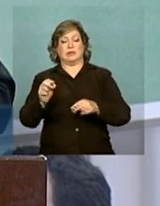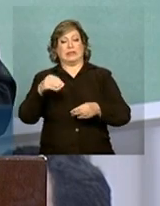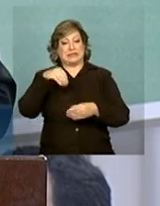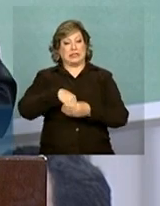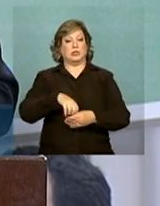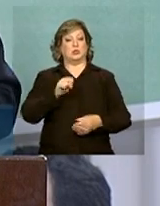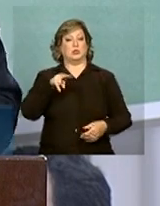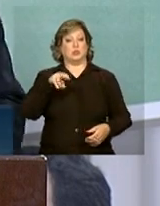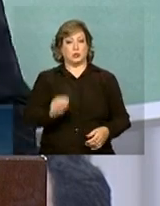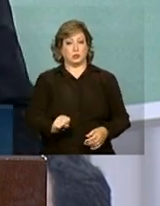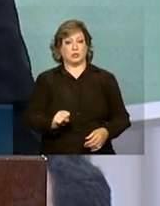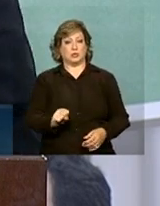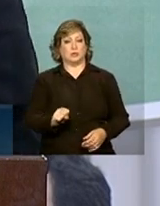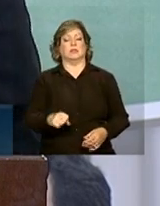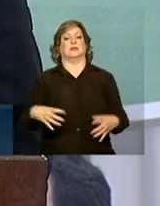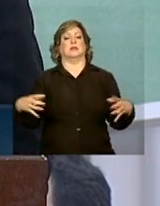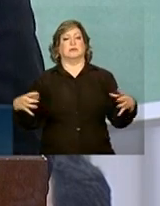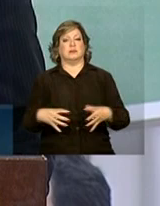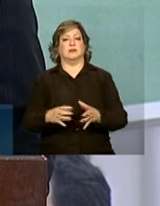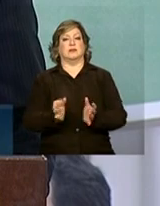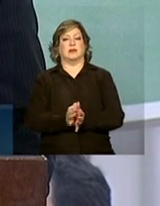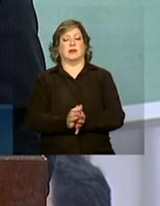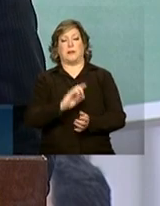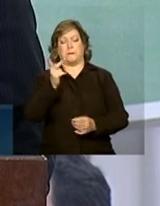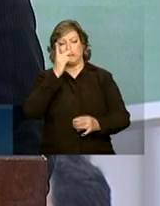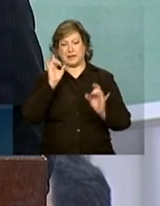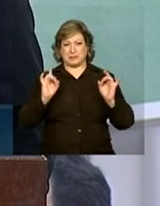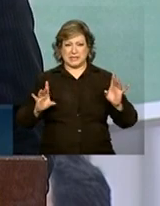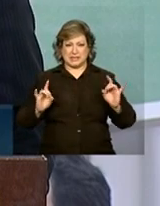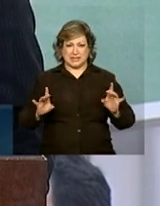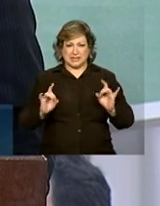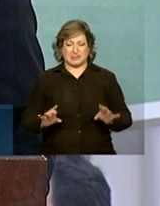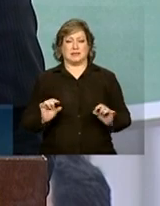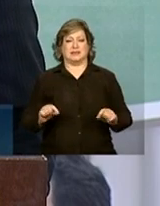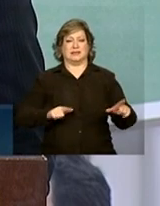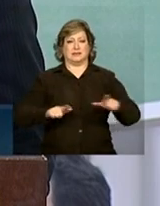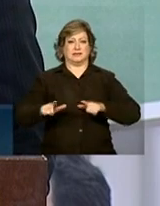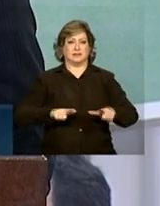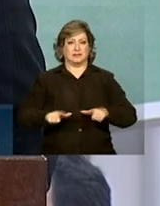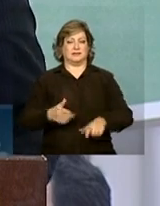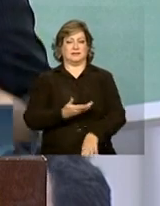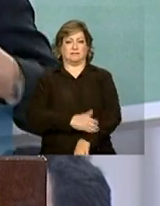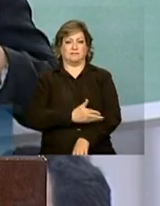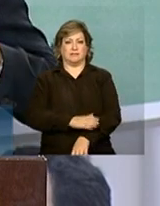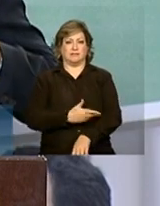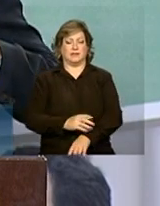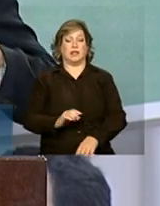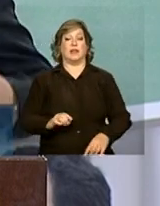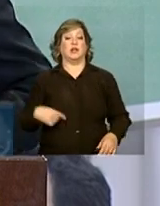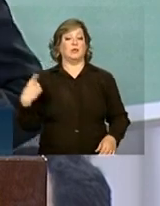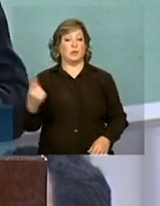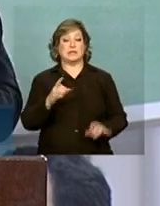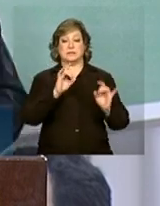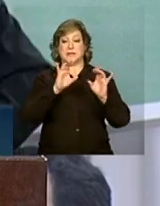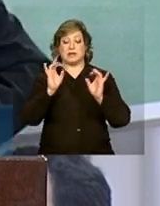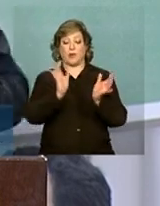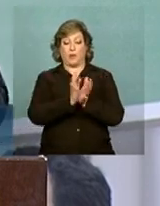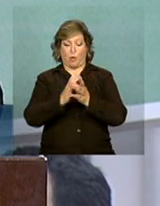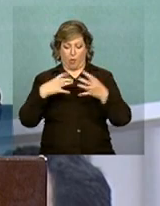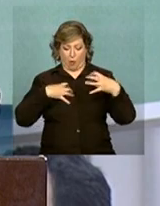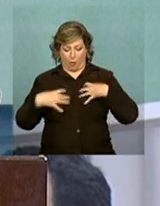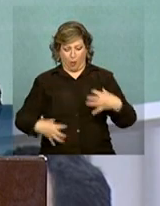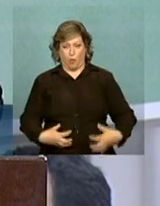que a gente não forme apenas especialistas em algumas áreas do corpo humano, mas um médico que tenha uma visão